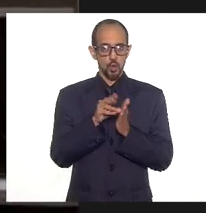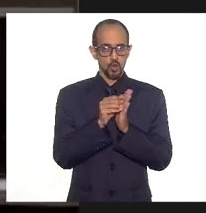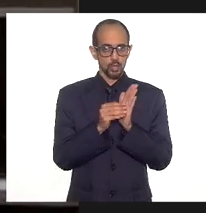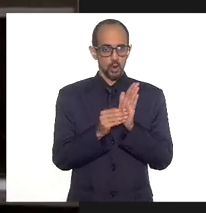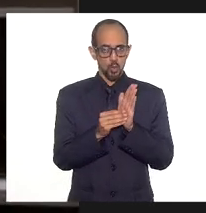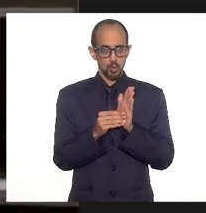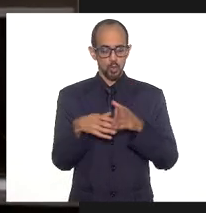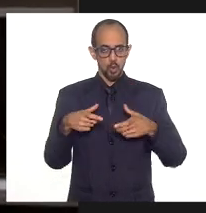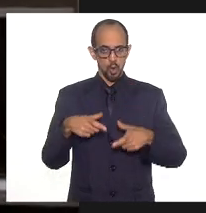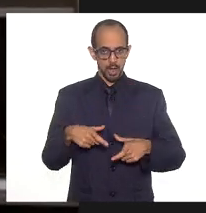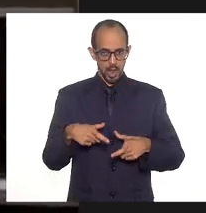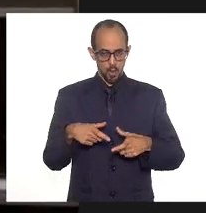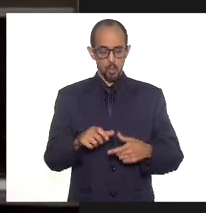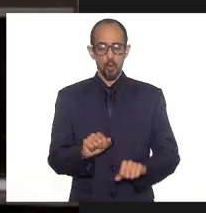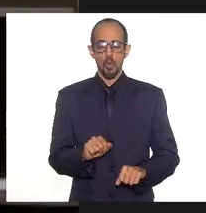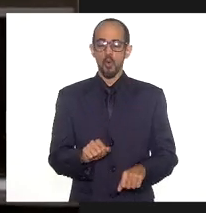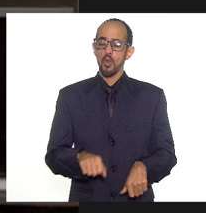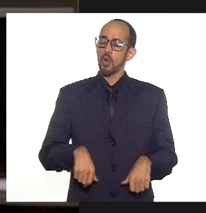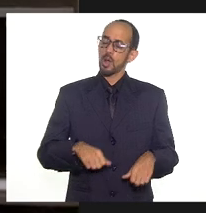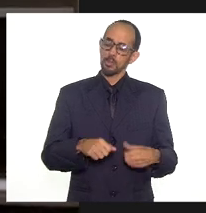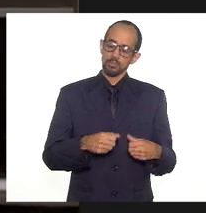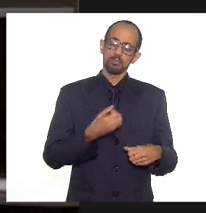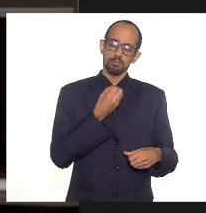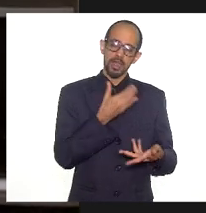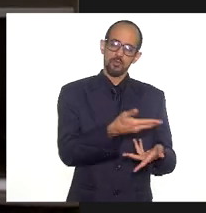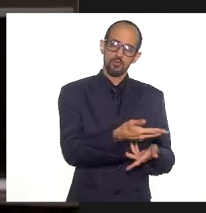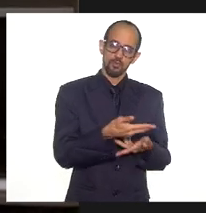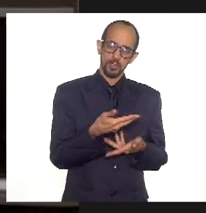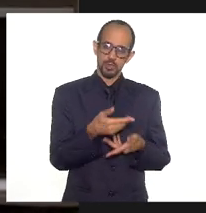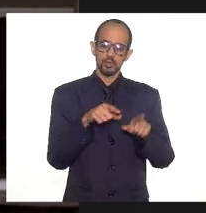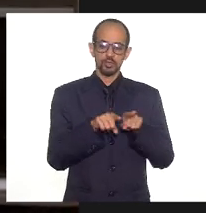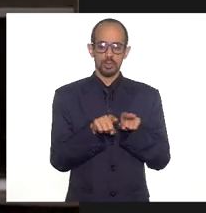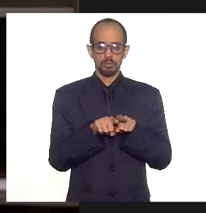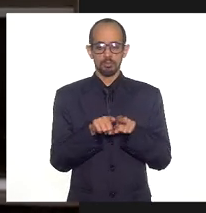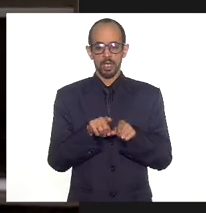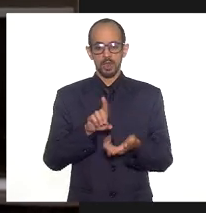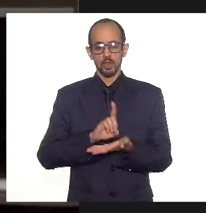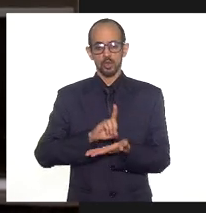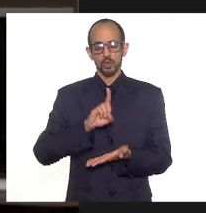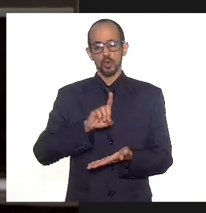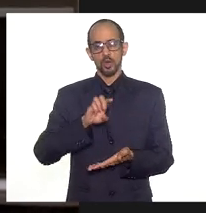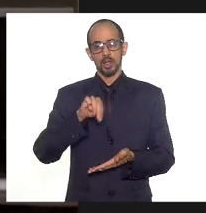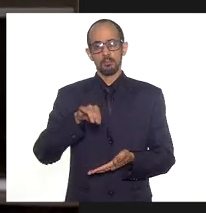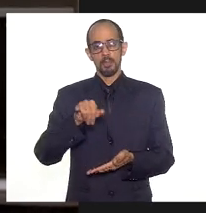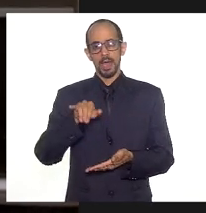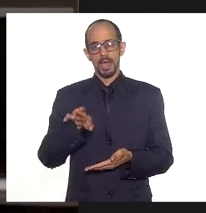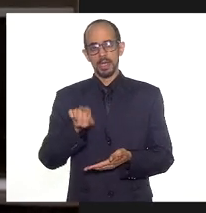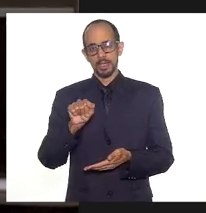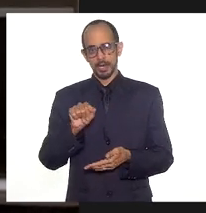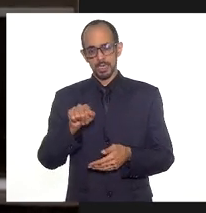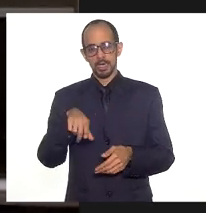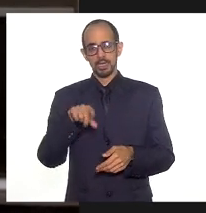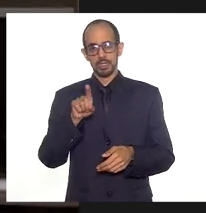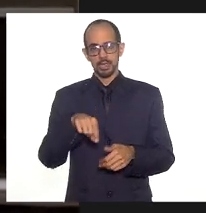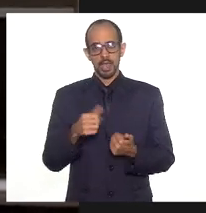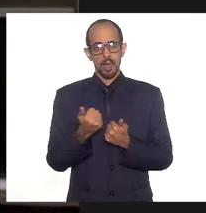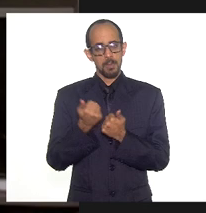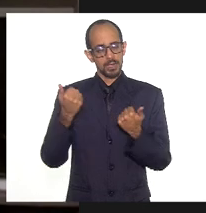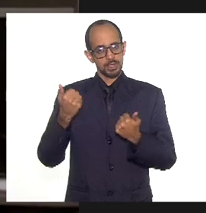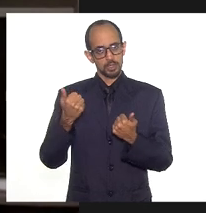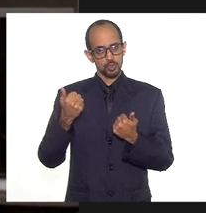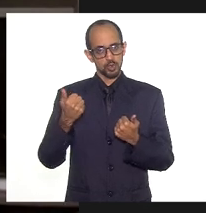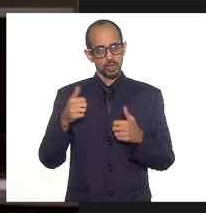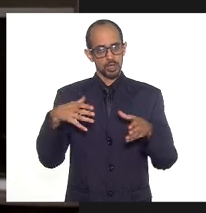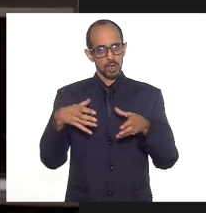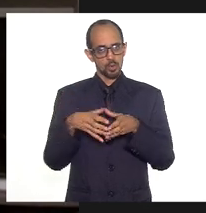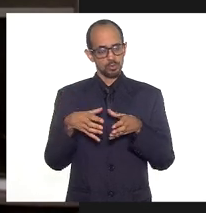registrando aí a presença da doutora Magda Chambriard, que assessora esta comissão,